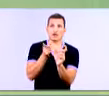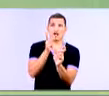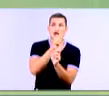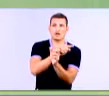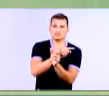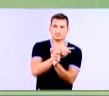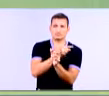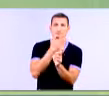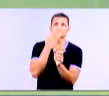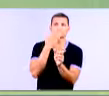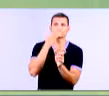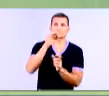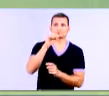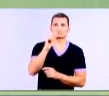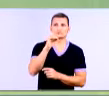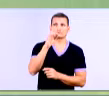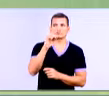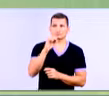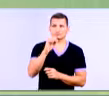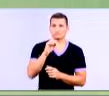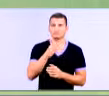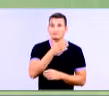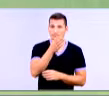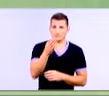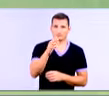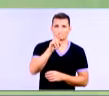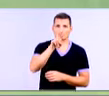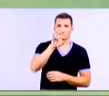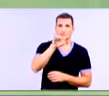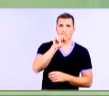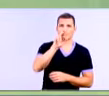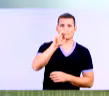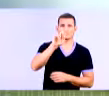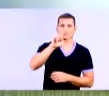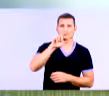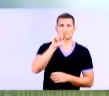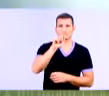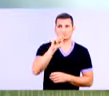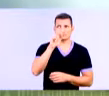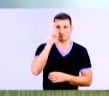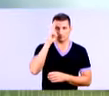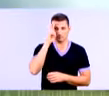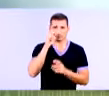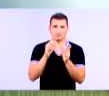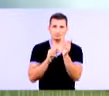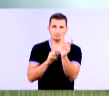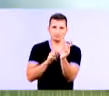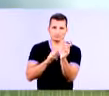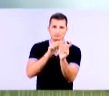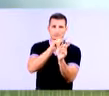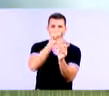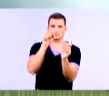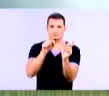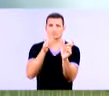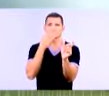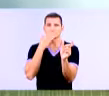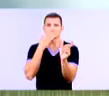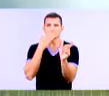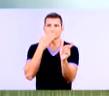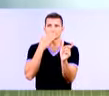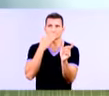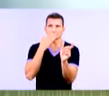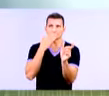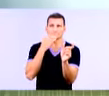Se vocês estão vindo do Visual G, a gente colocava o nome da variável e logo depois o tipo. Nome é do